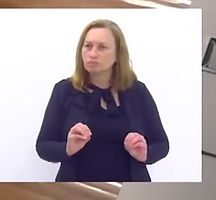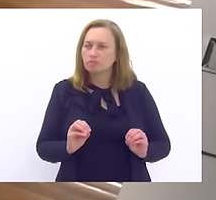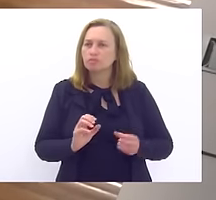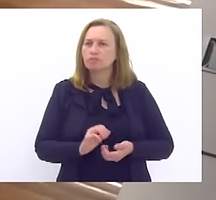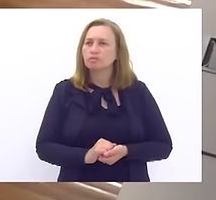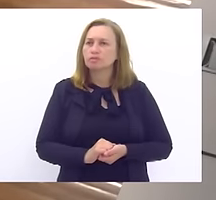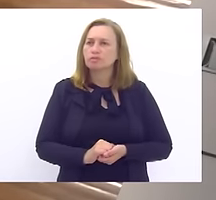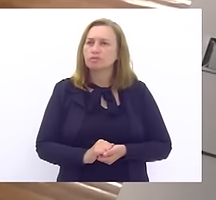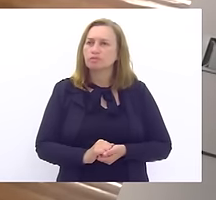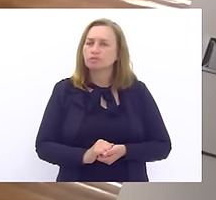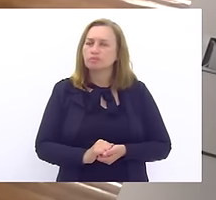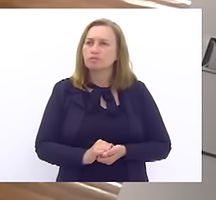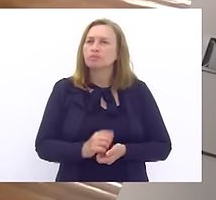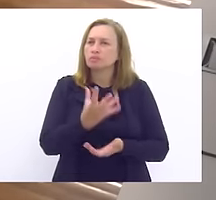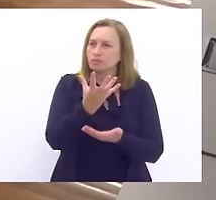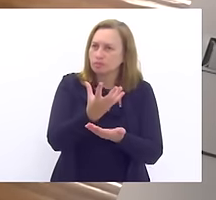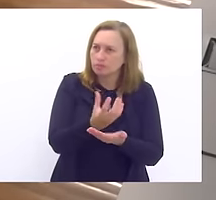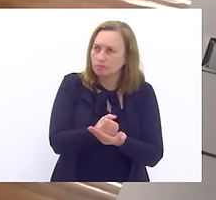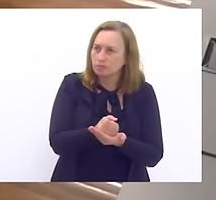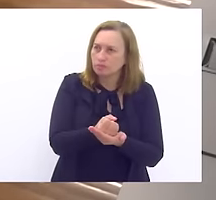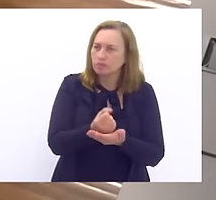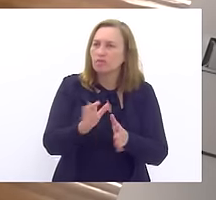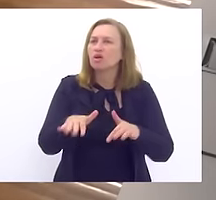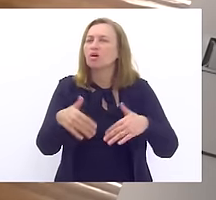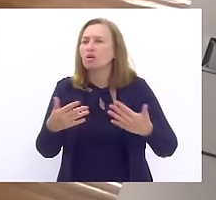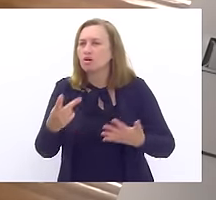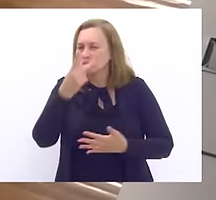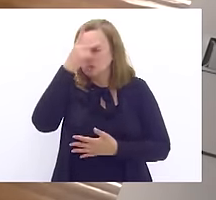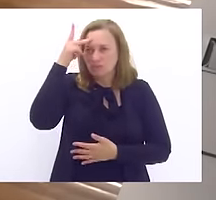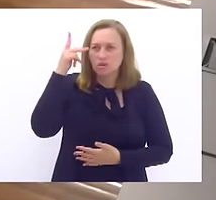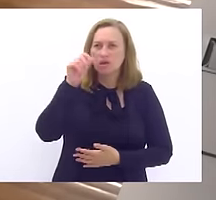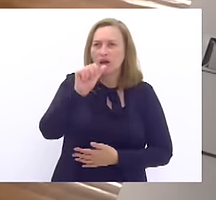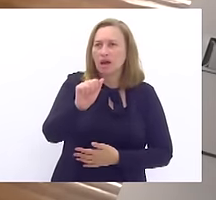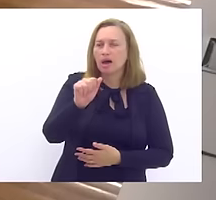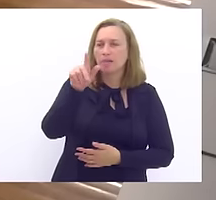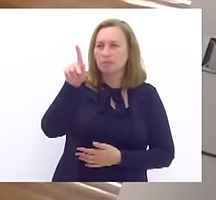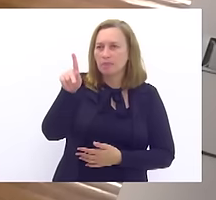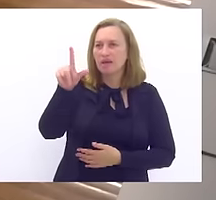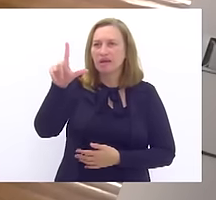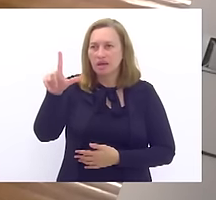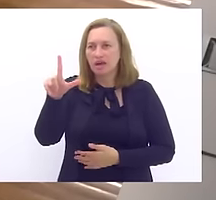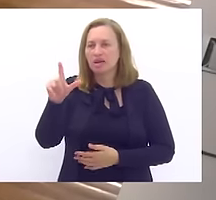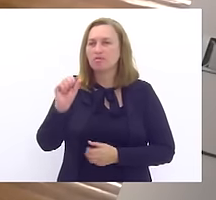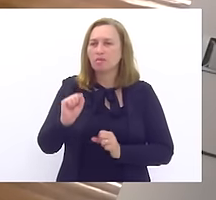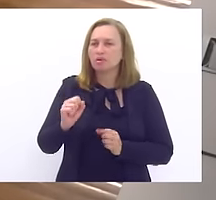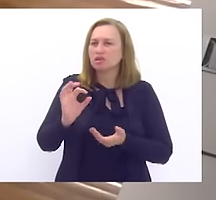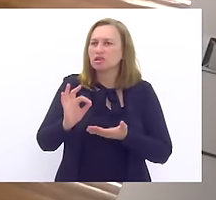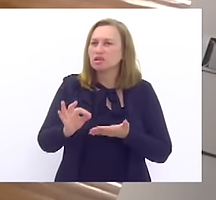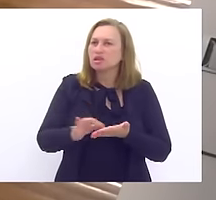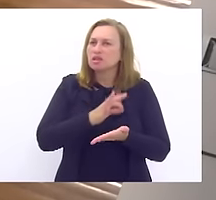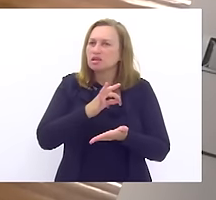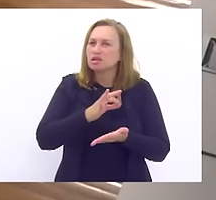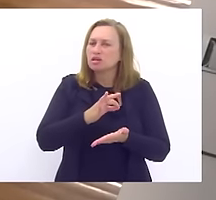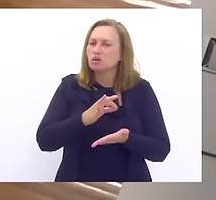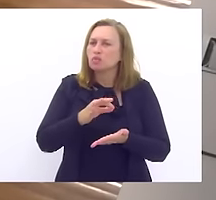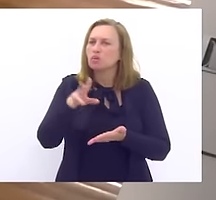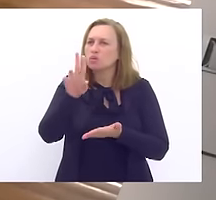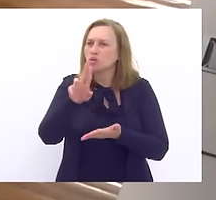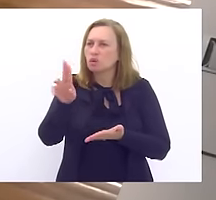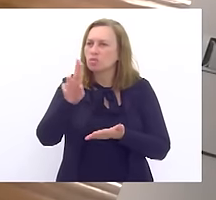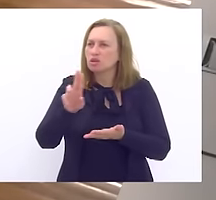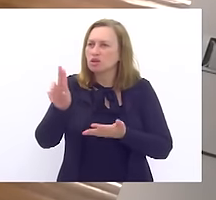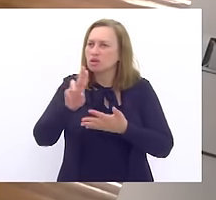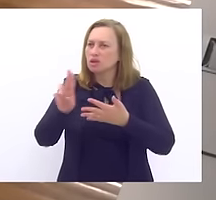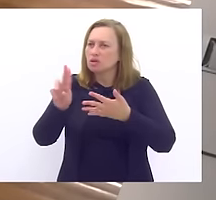aqui a gente precisa registrar atenção as pessoas da da pl a gente poder postar que se identifica Ou